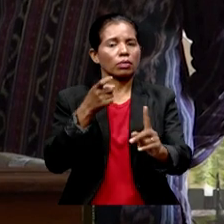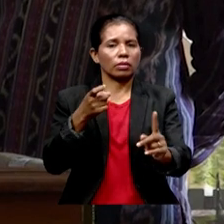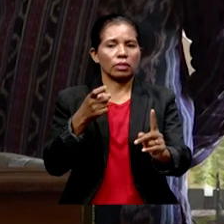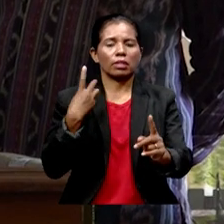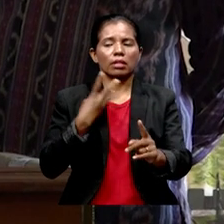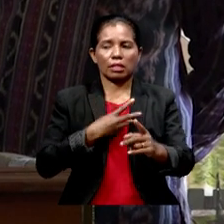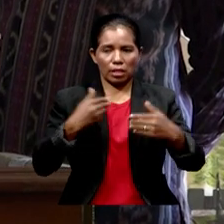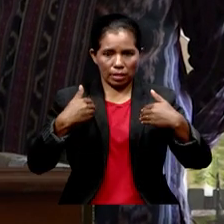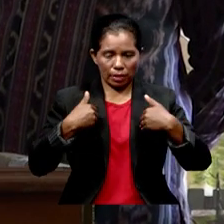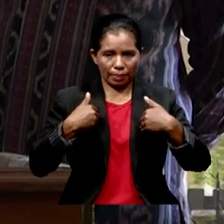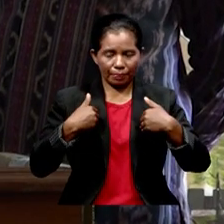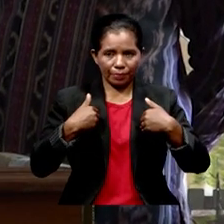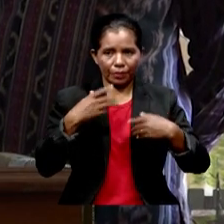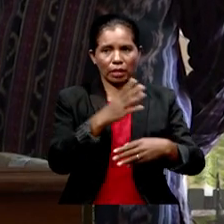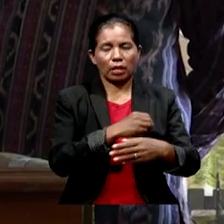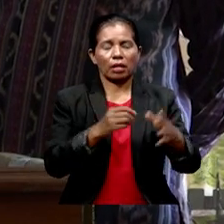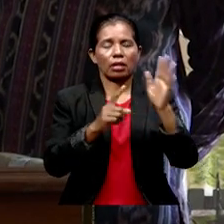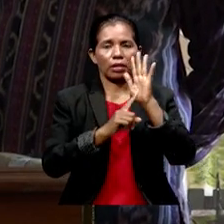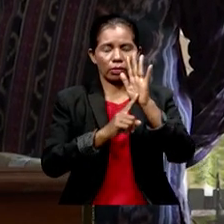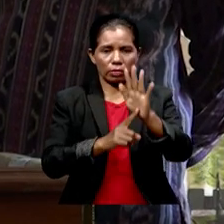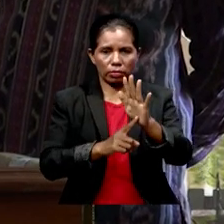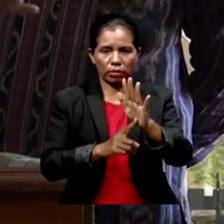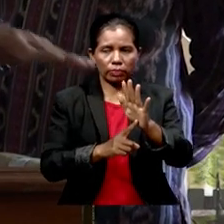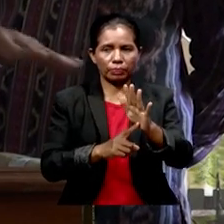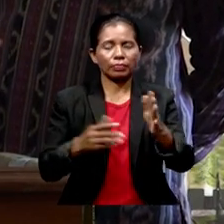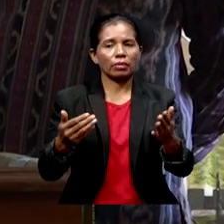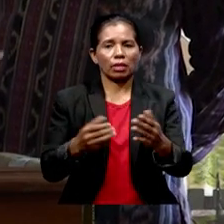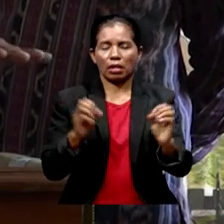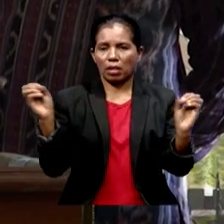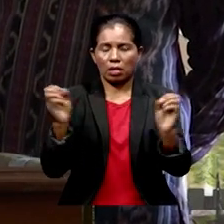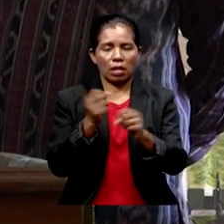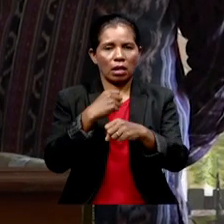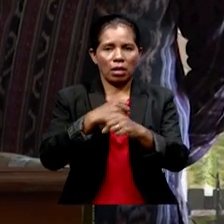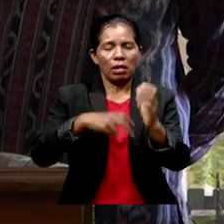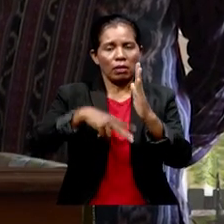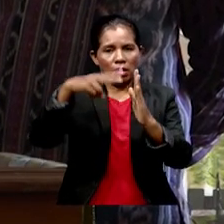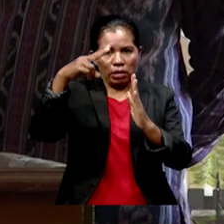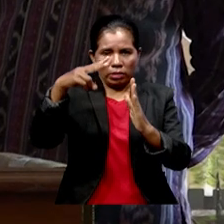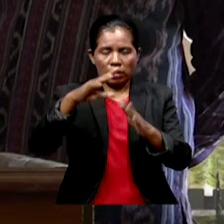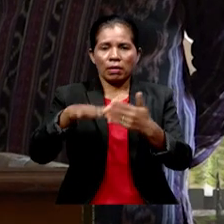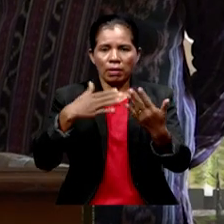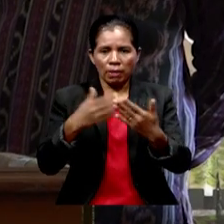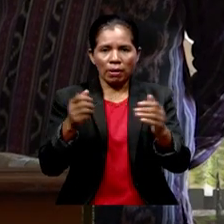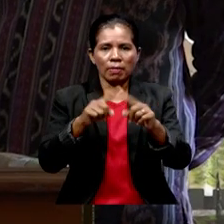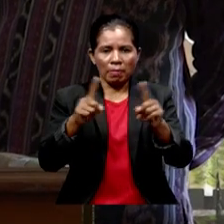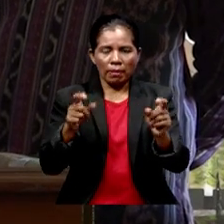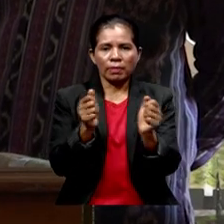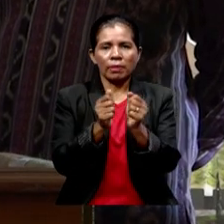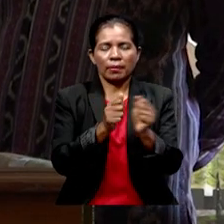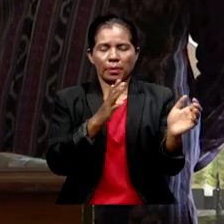ne vem que ita iha e sa inovação ne vem aca lá lá com valores tradicional mas vê o